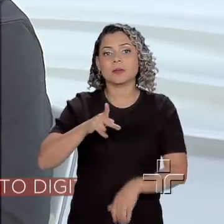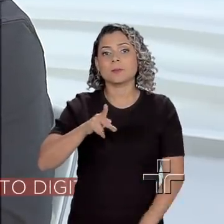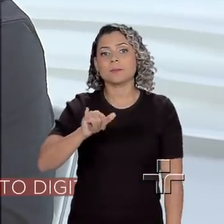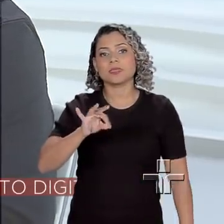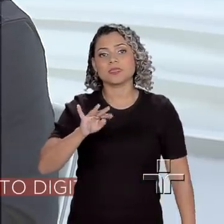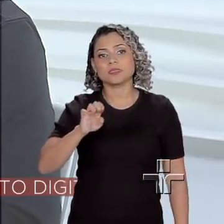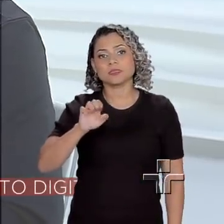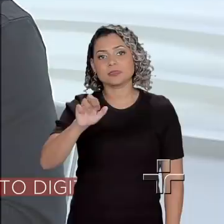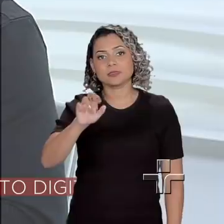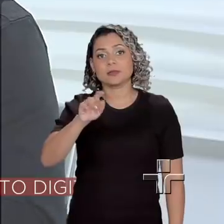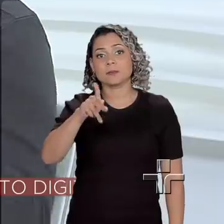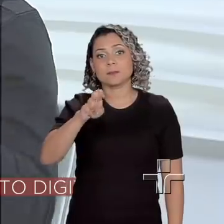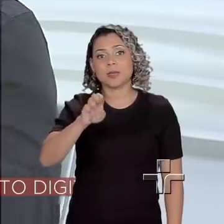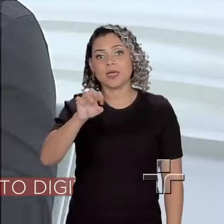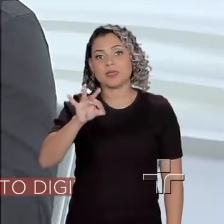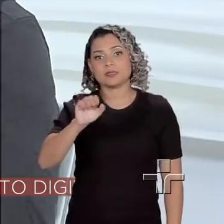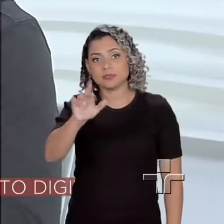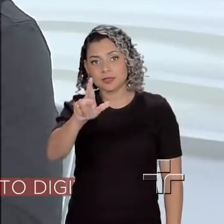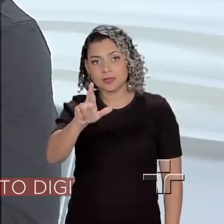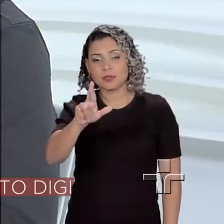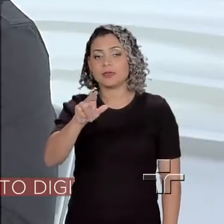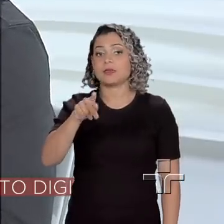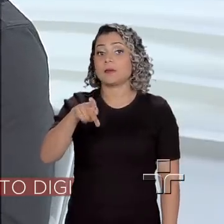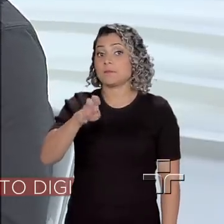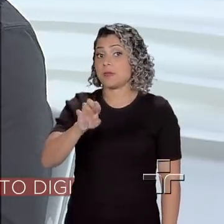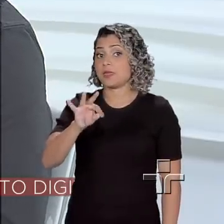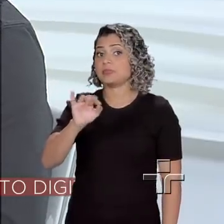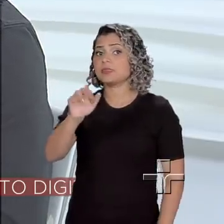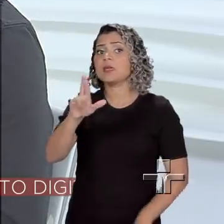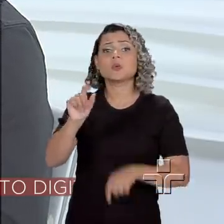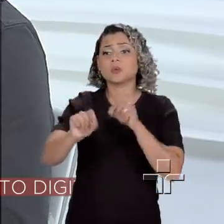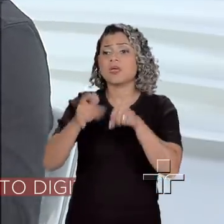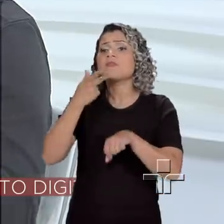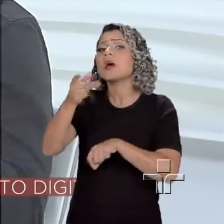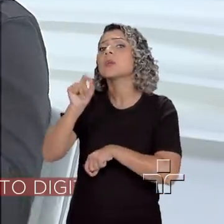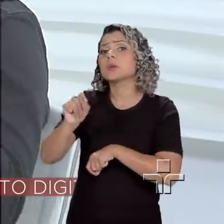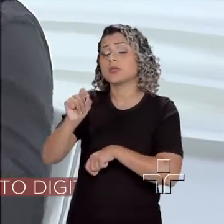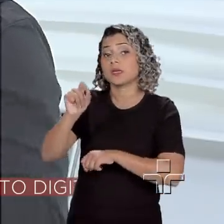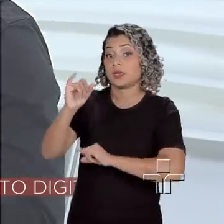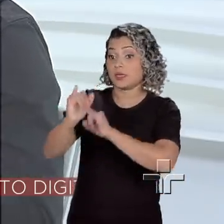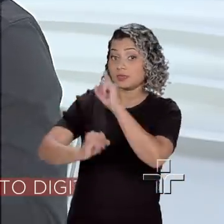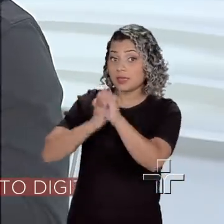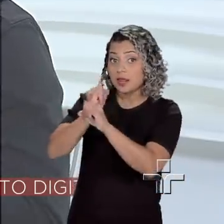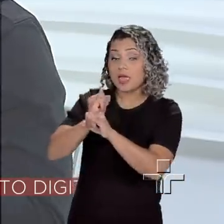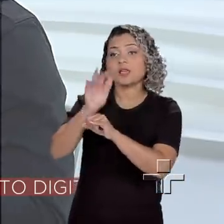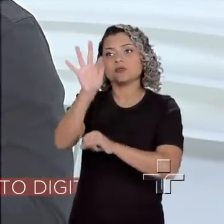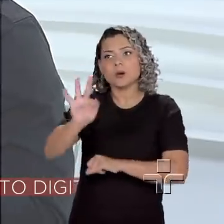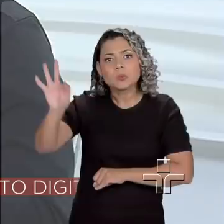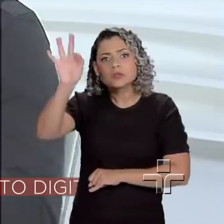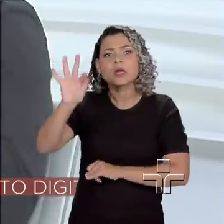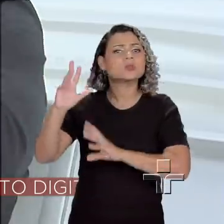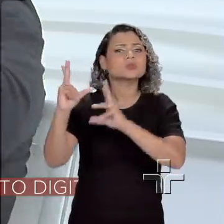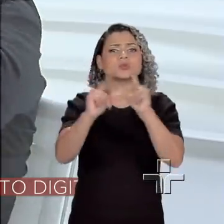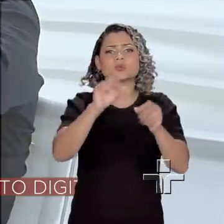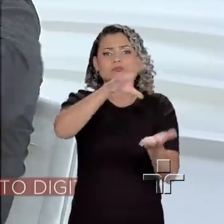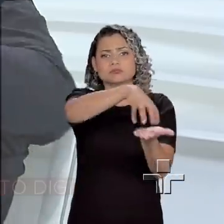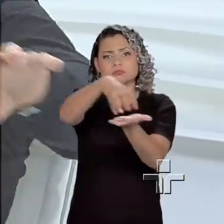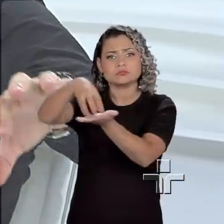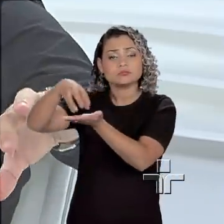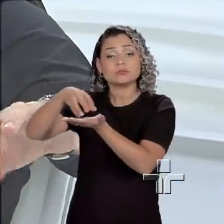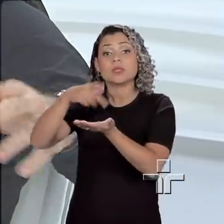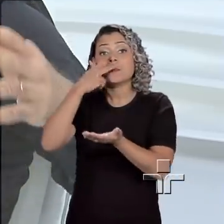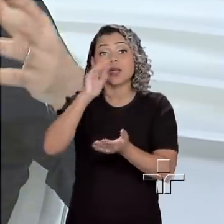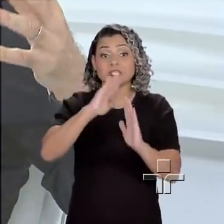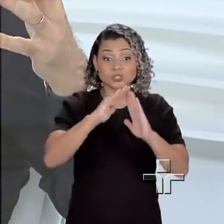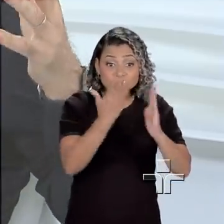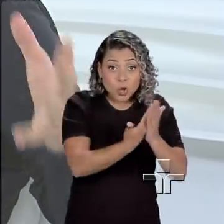ele dizia que, inclusive por causa da internet, a universidade ou a escola predial, ela está